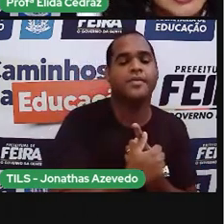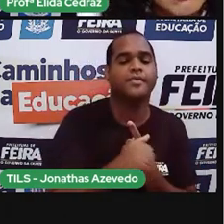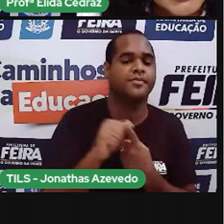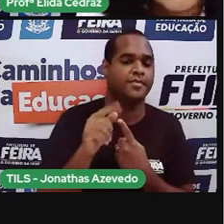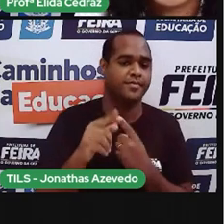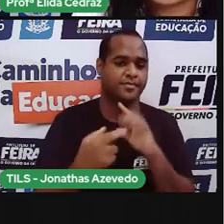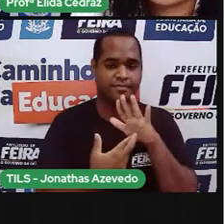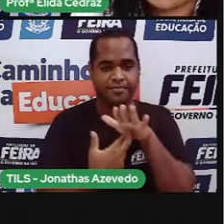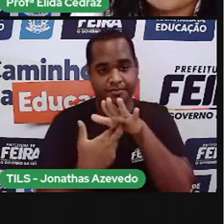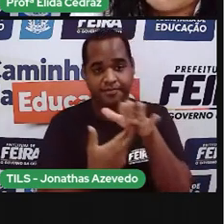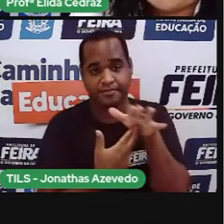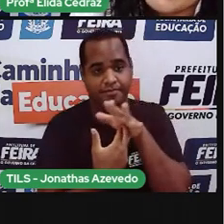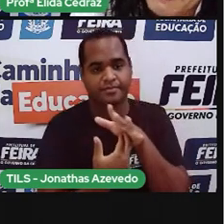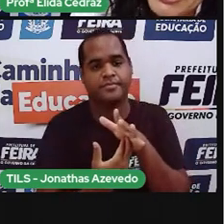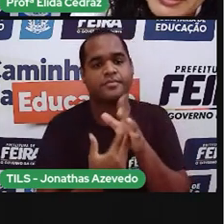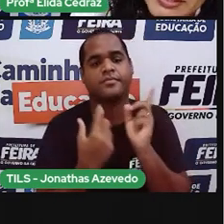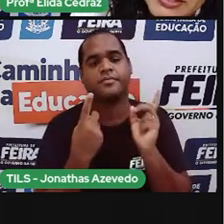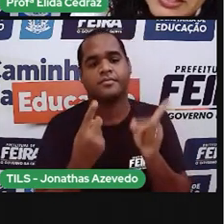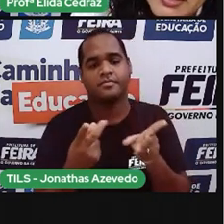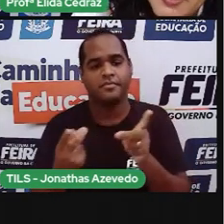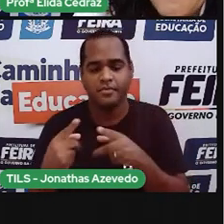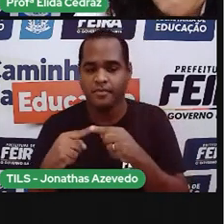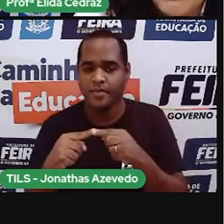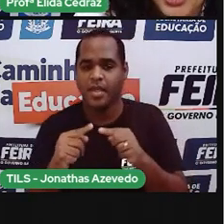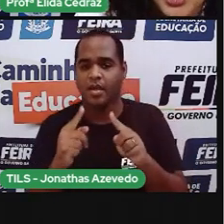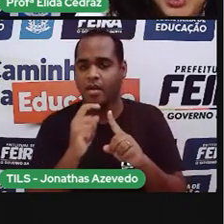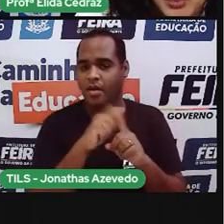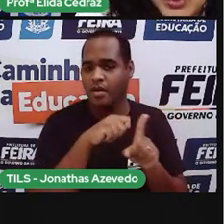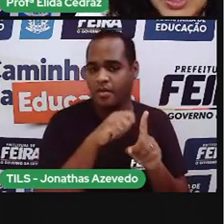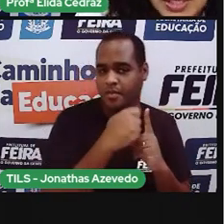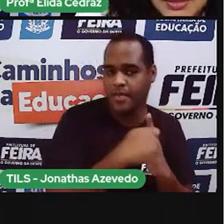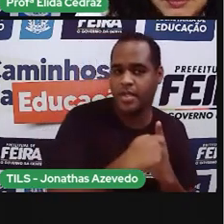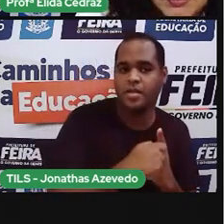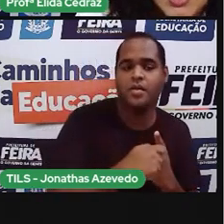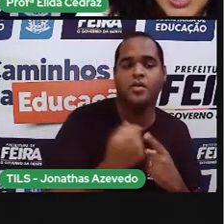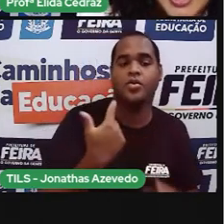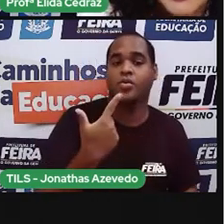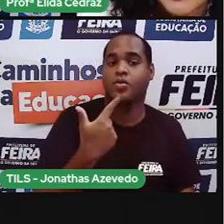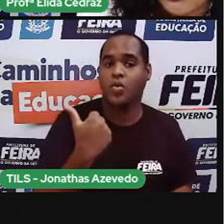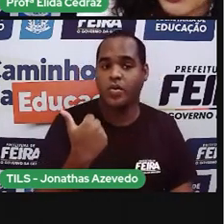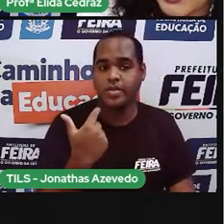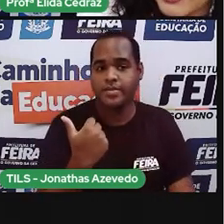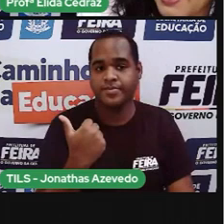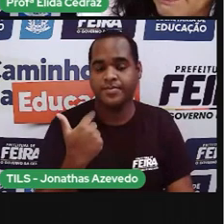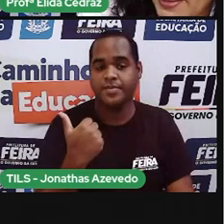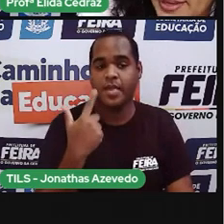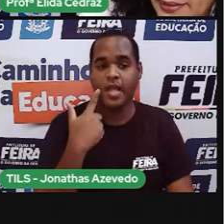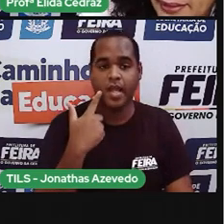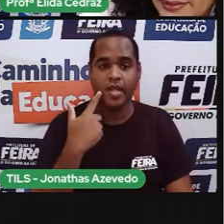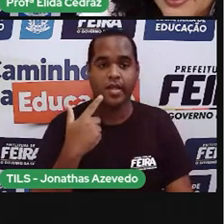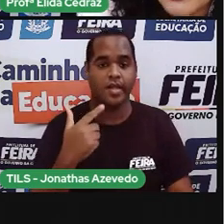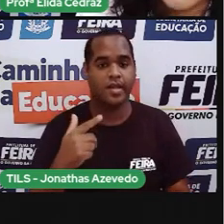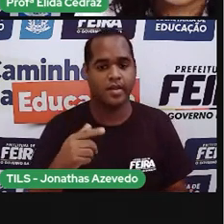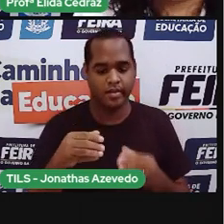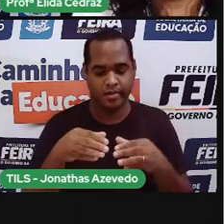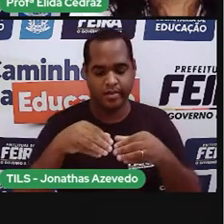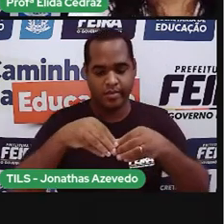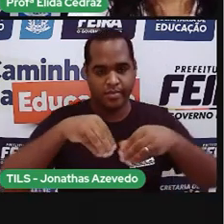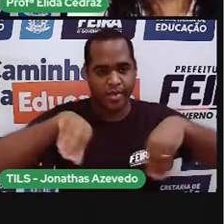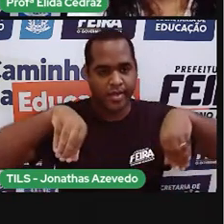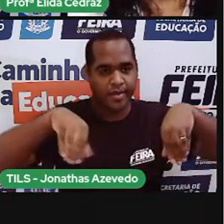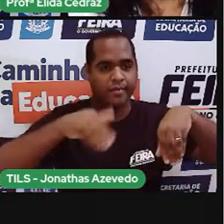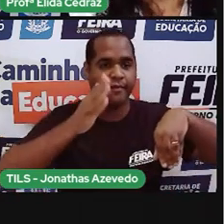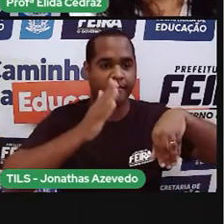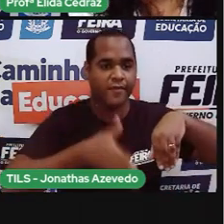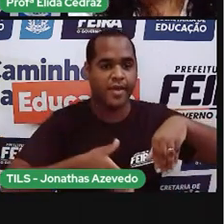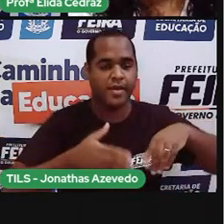feira livre, nós compramos a banana por dúzia. Ela está cortada a penca e o